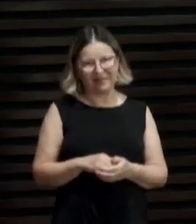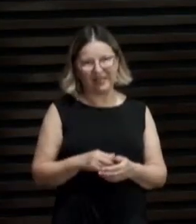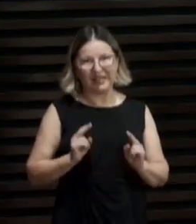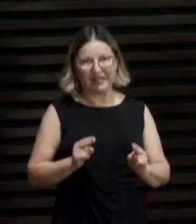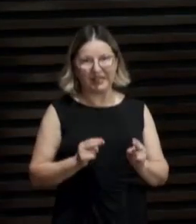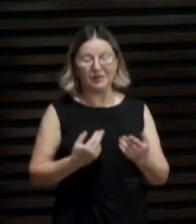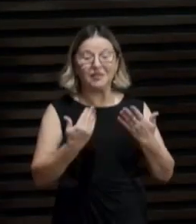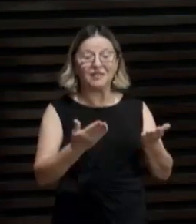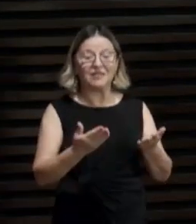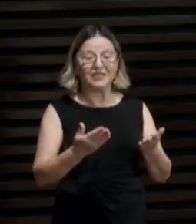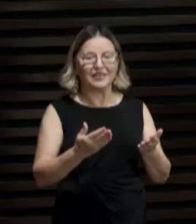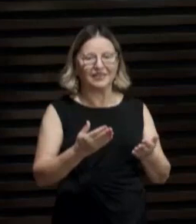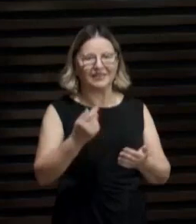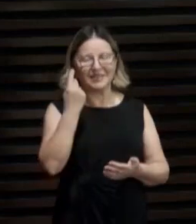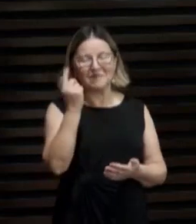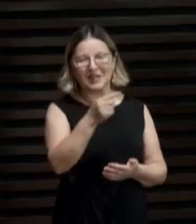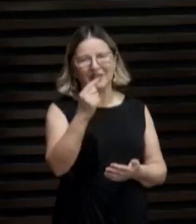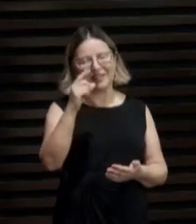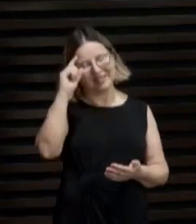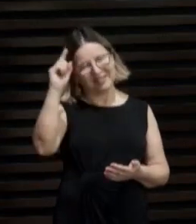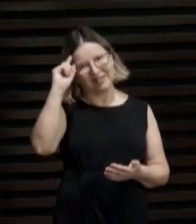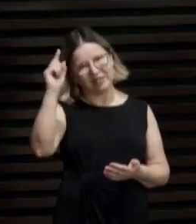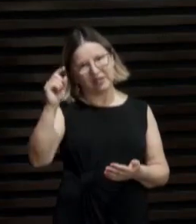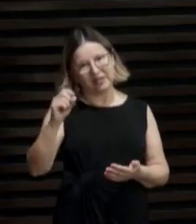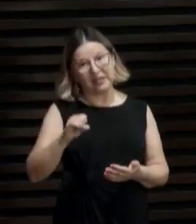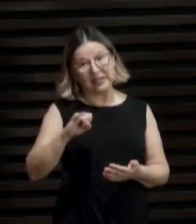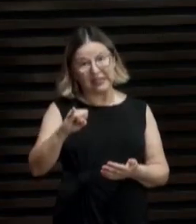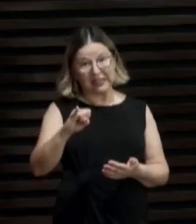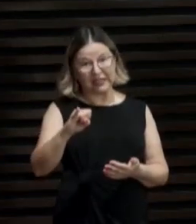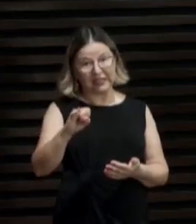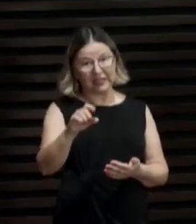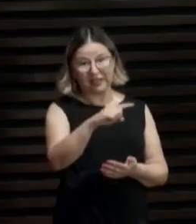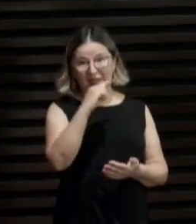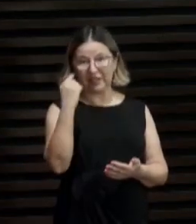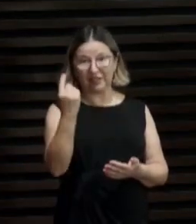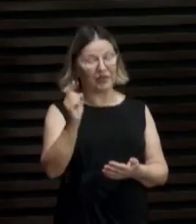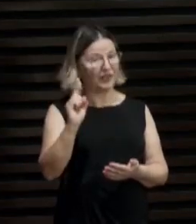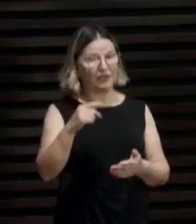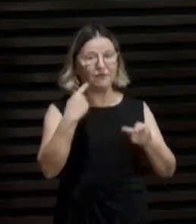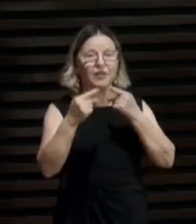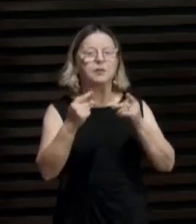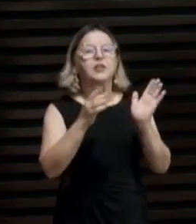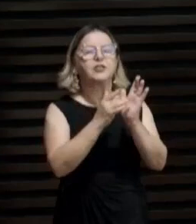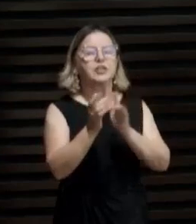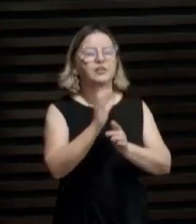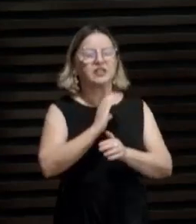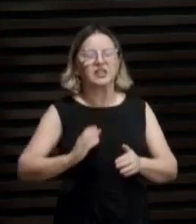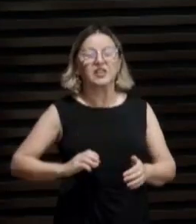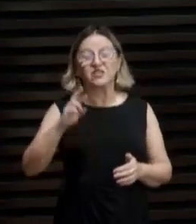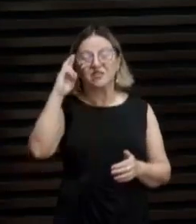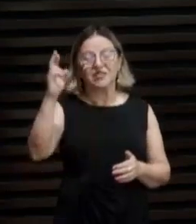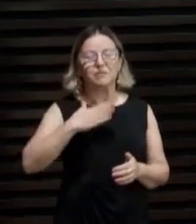os dias, quando nós negamos e não confessamos a Jesus Cristo como o Senhor das nossas vidas. Quando